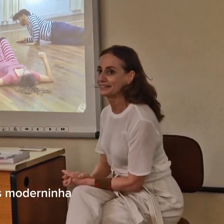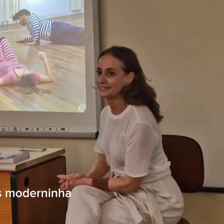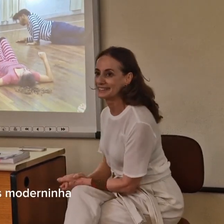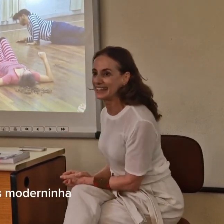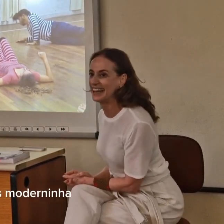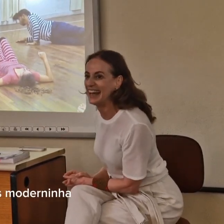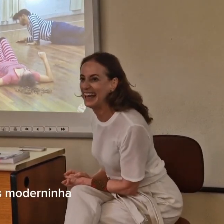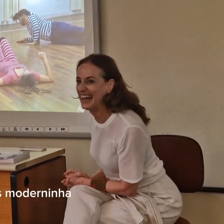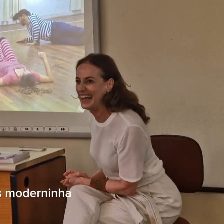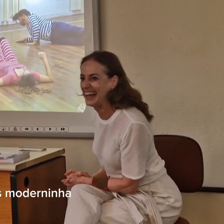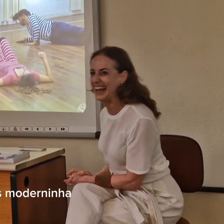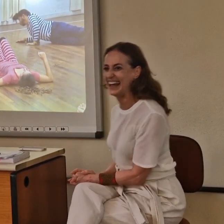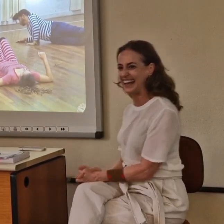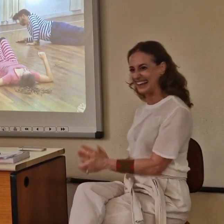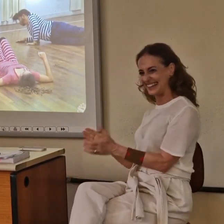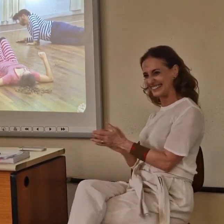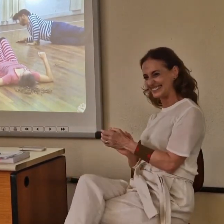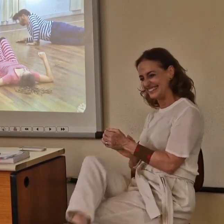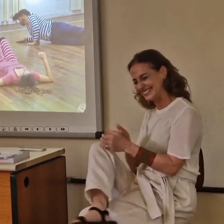moderninha.